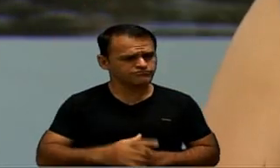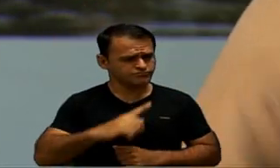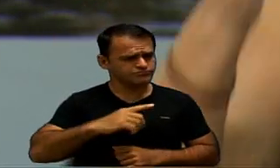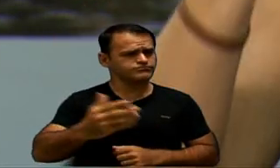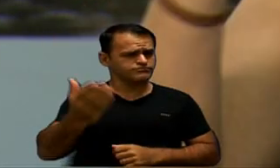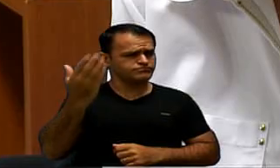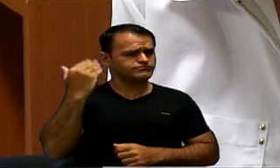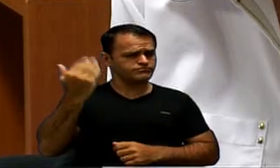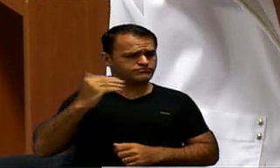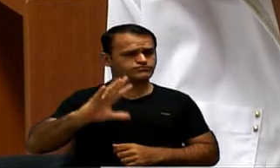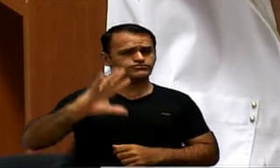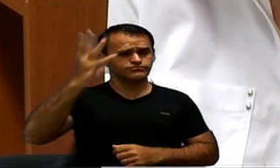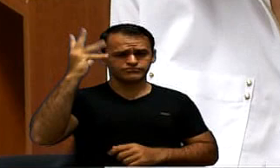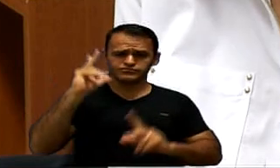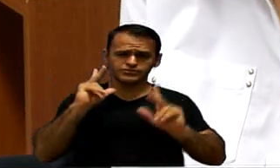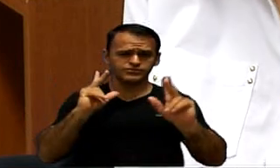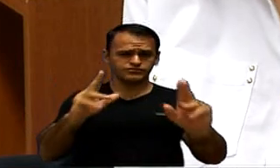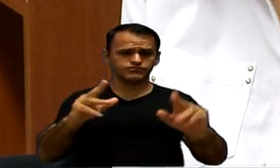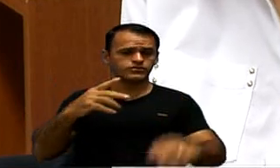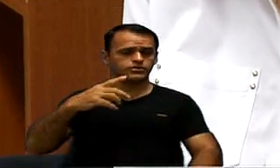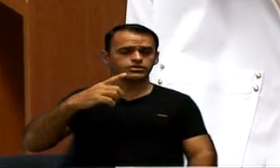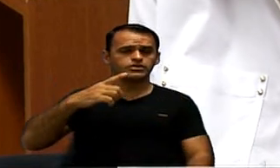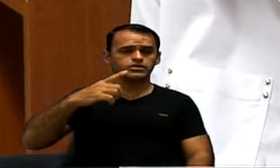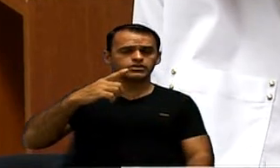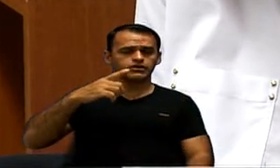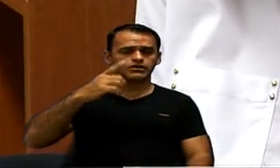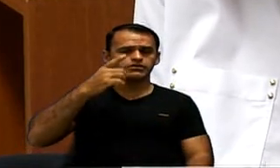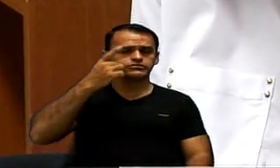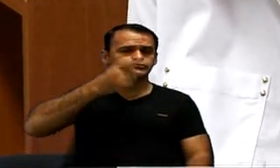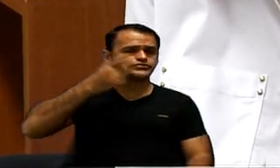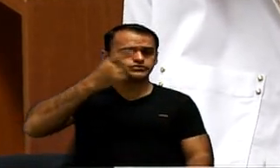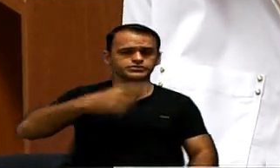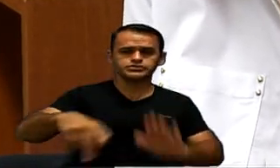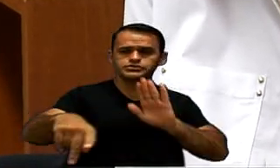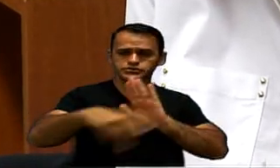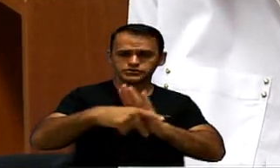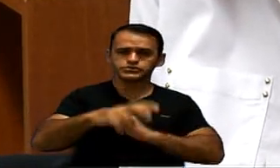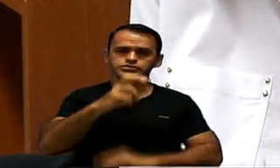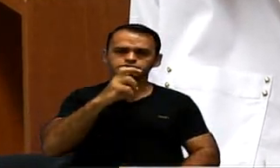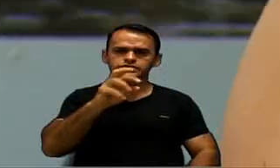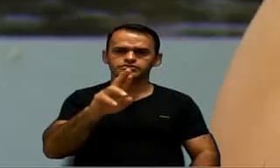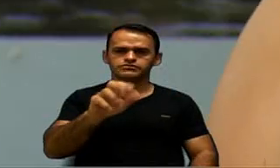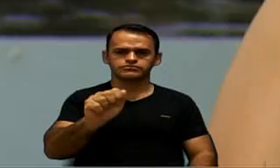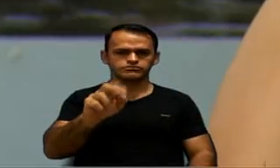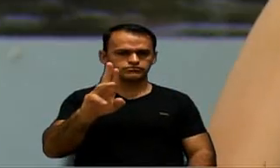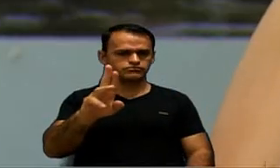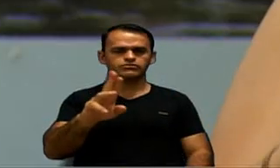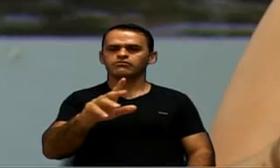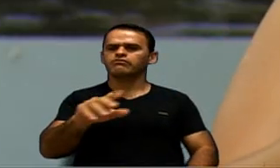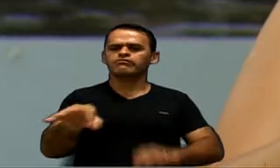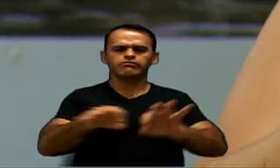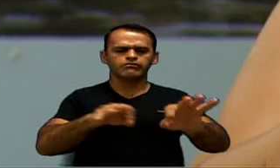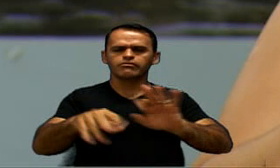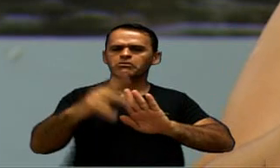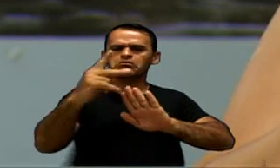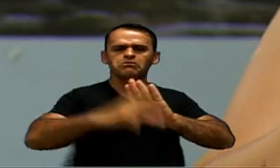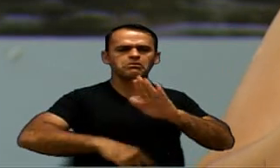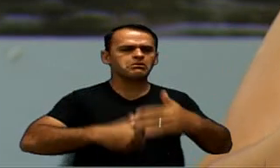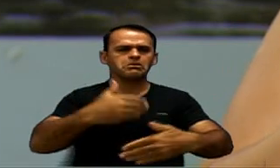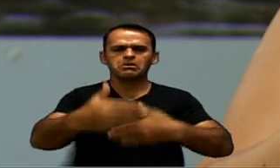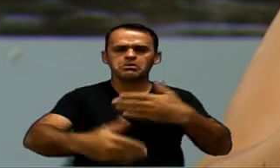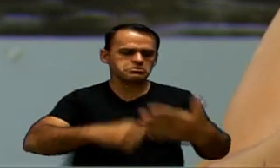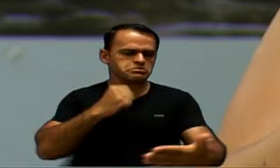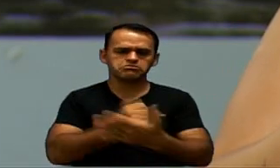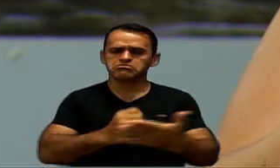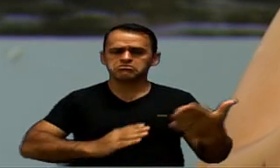atrás, que, inclusive, um deputado aqui de Sorocaba, Raul Marcelo, pediu esse mesmo, fez esse mesmo projeto e não teve a